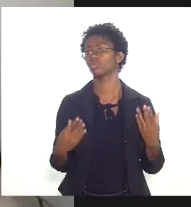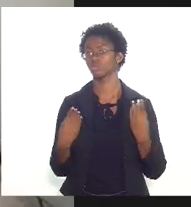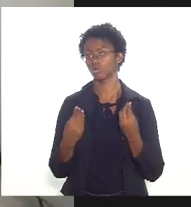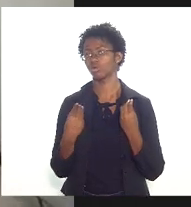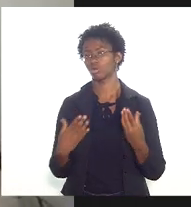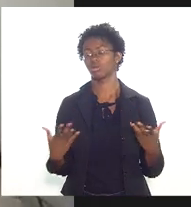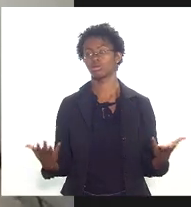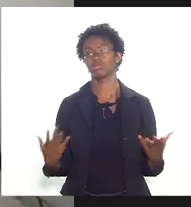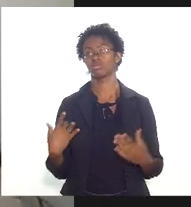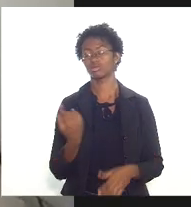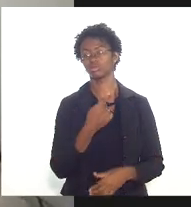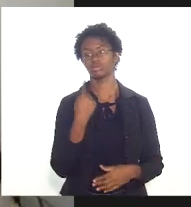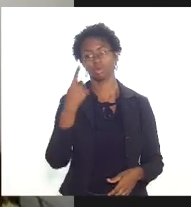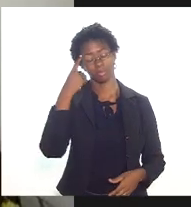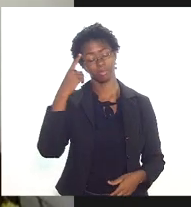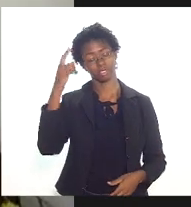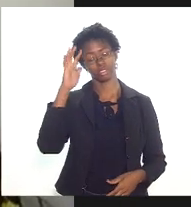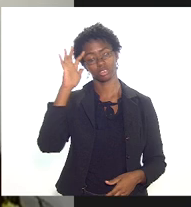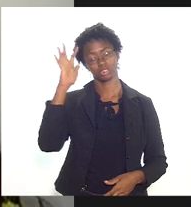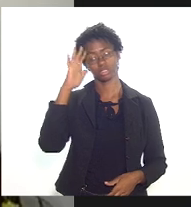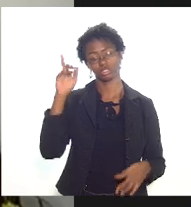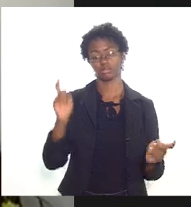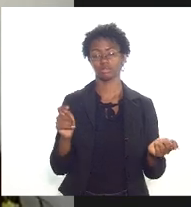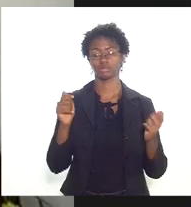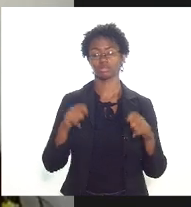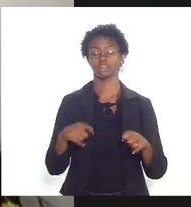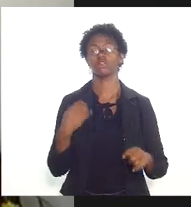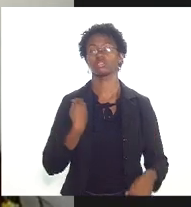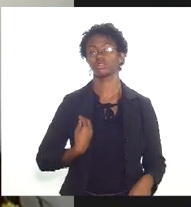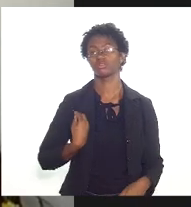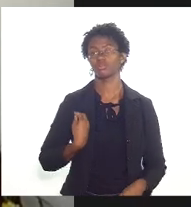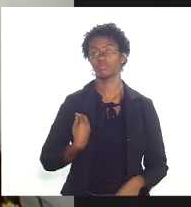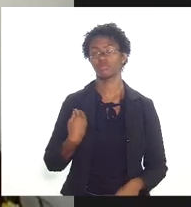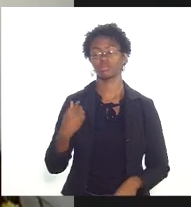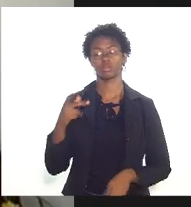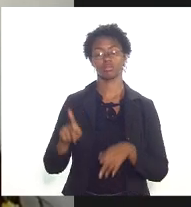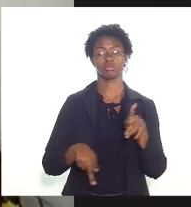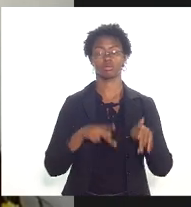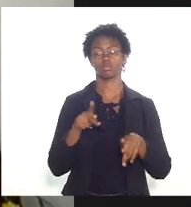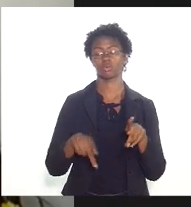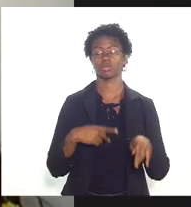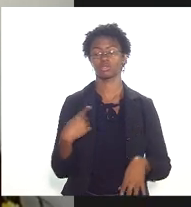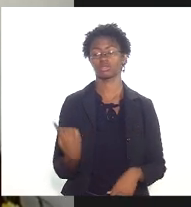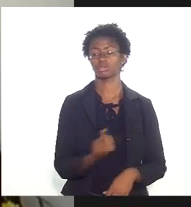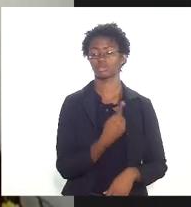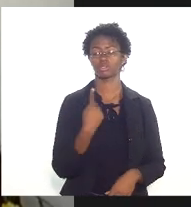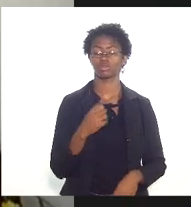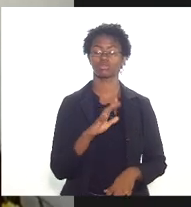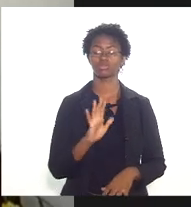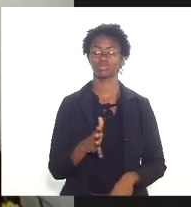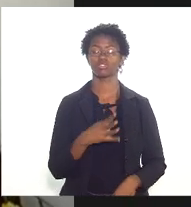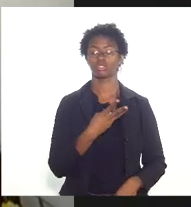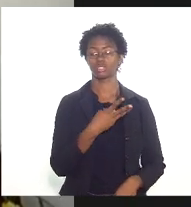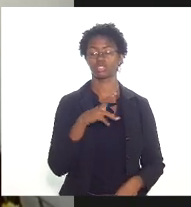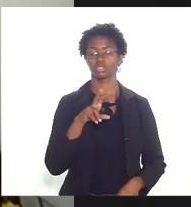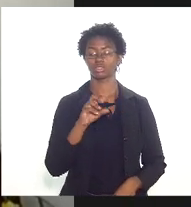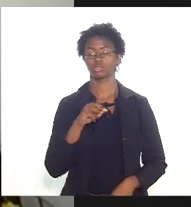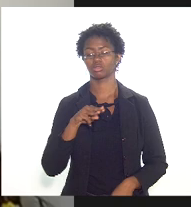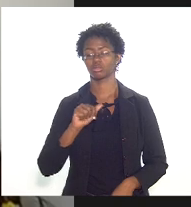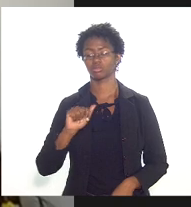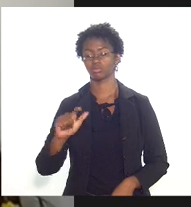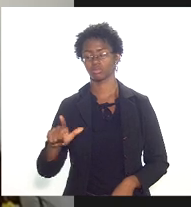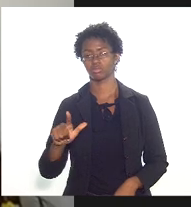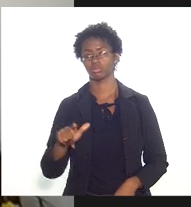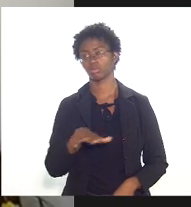indicado todos nós aqui da possibilidade de sobrevivência da nossa população já são 340 mil